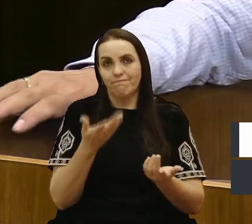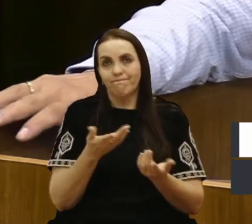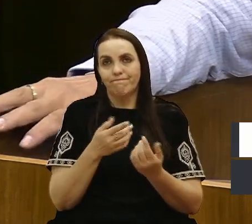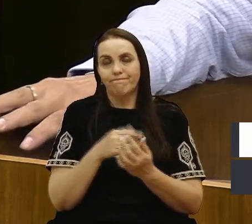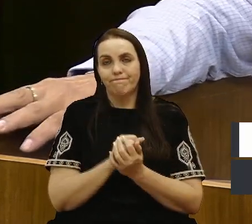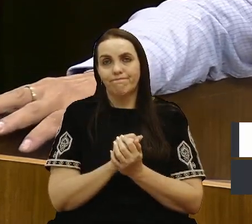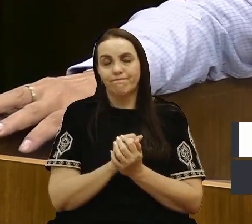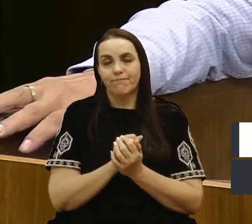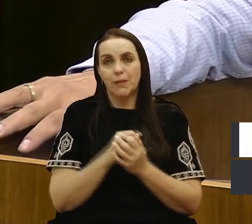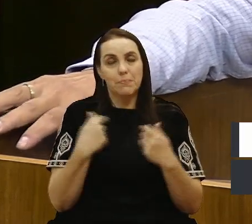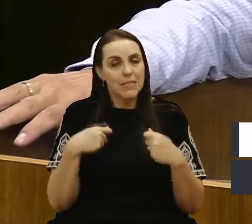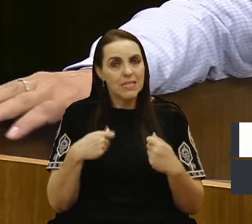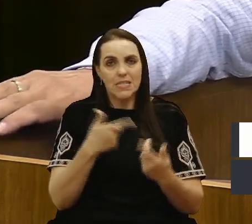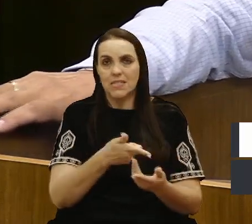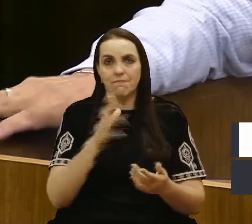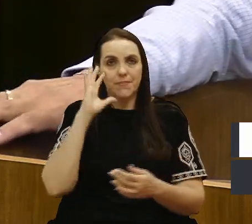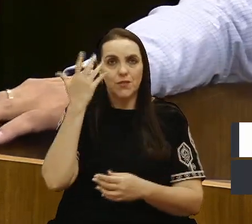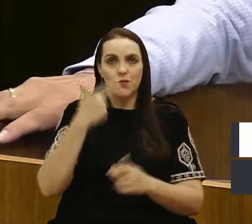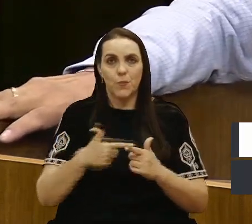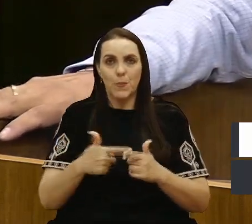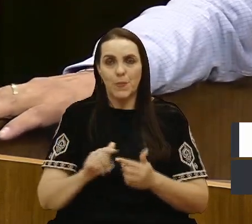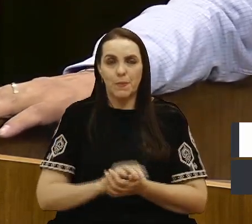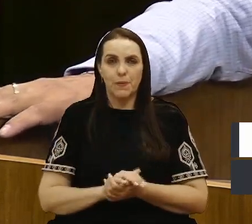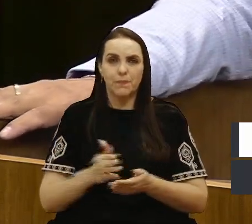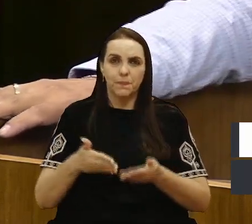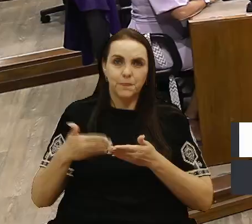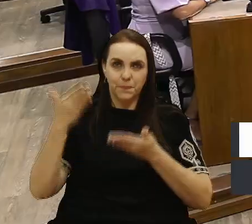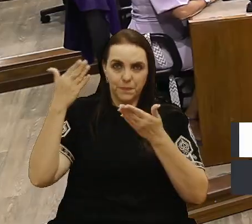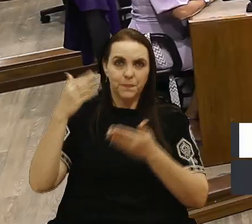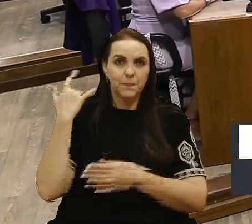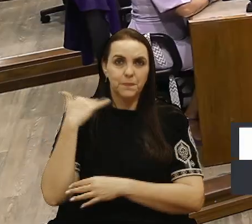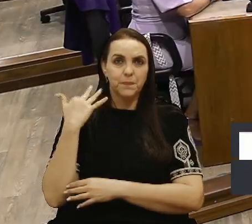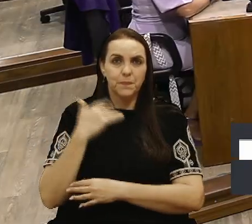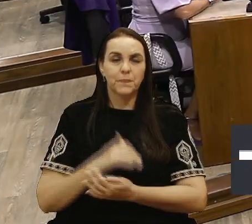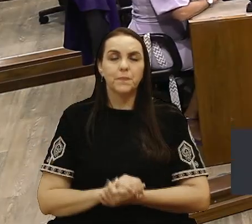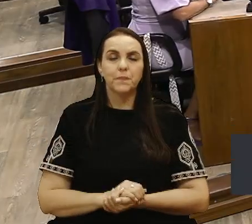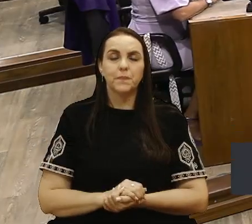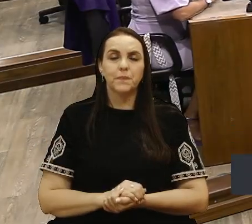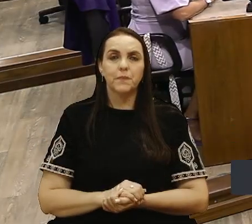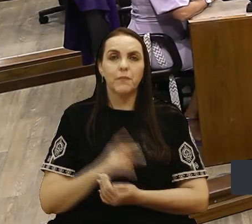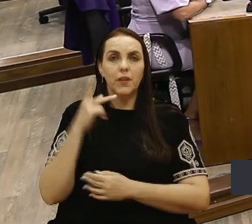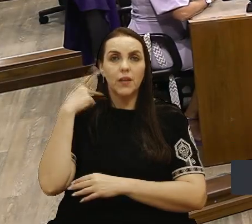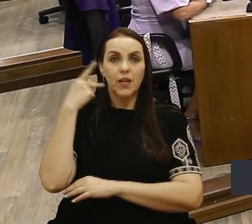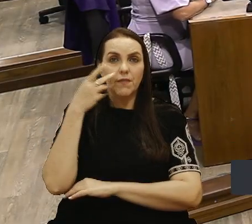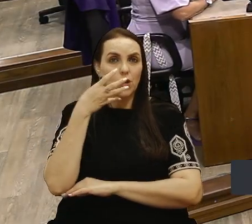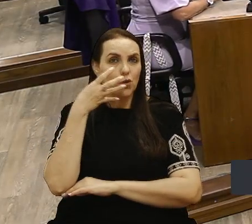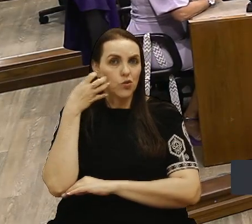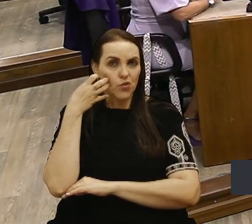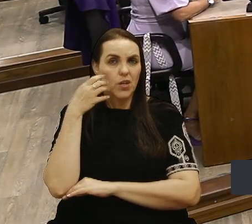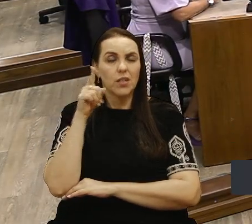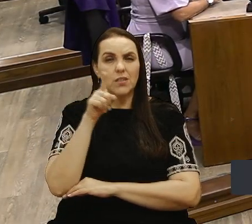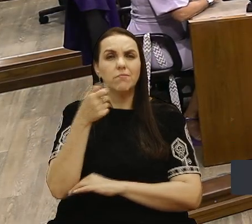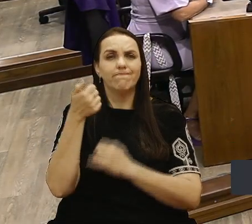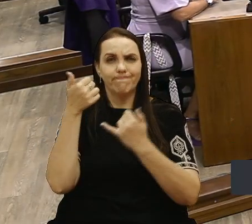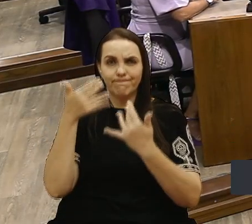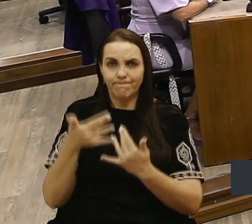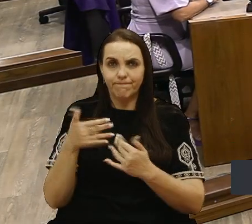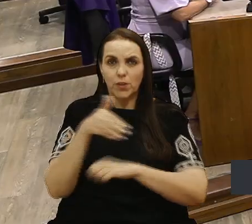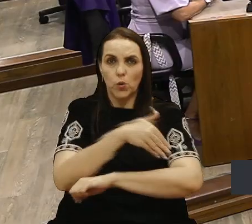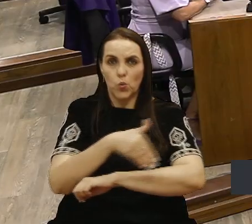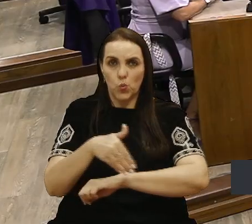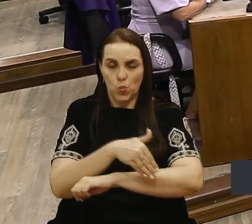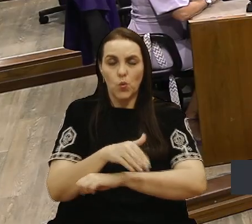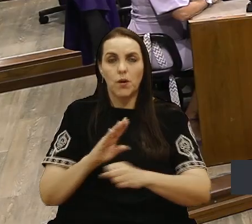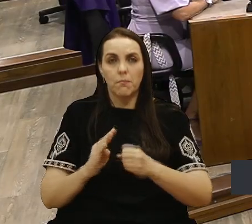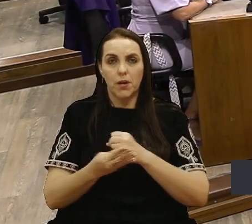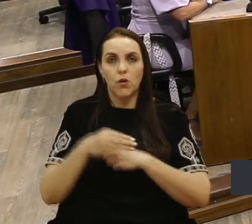Não me lembro se alguém pediu a parte. Vereadora Andressa Marques, por gentileza. Vereador Jack, o senhor comentou sobre a questão das ruas do Monte Carmelo. A gente sabe